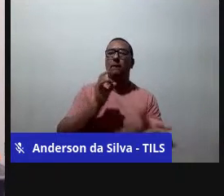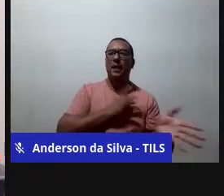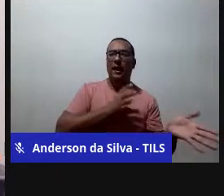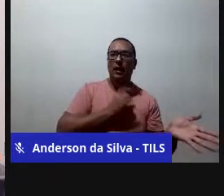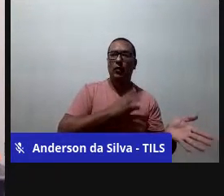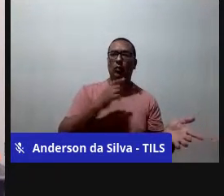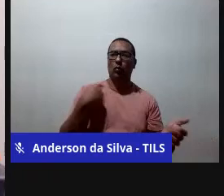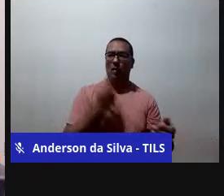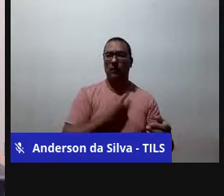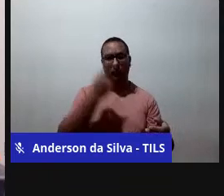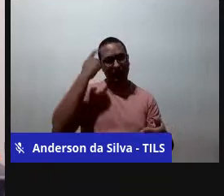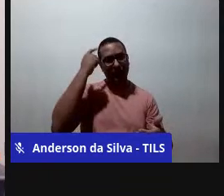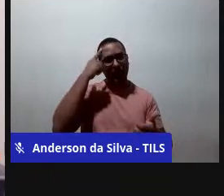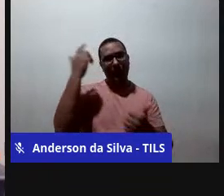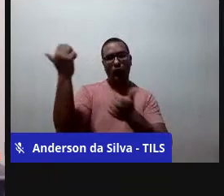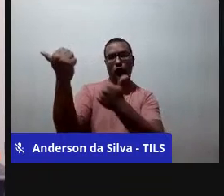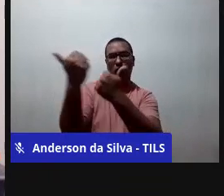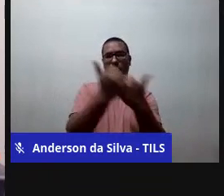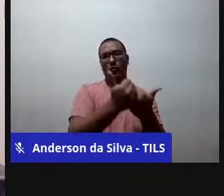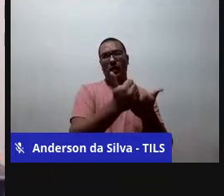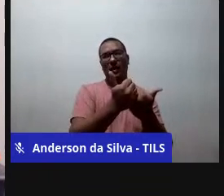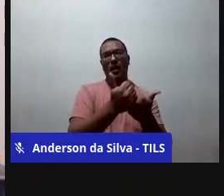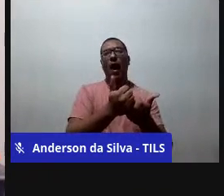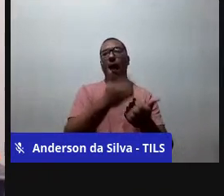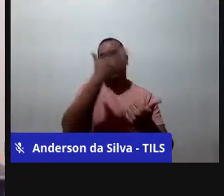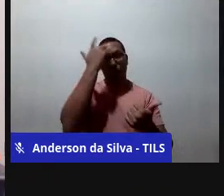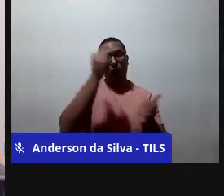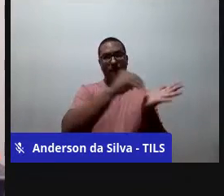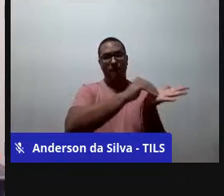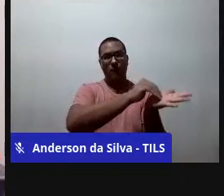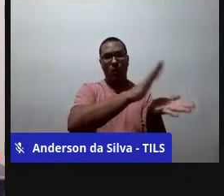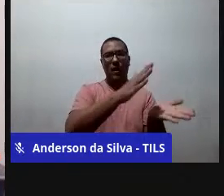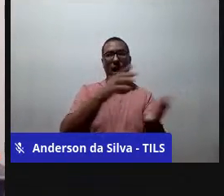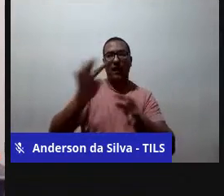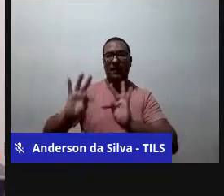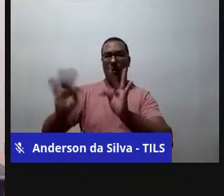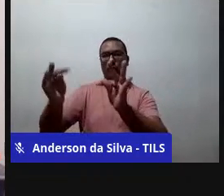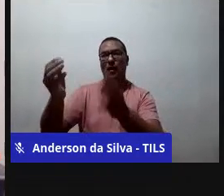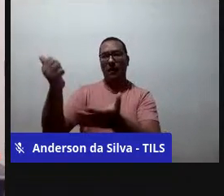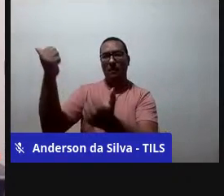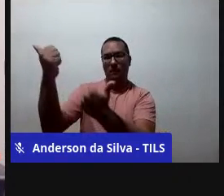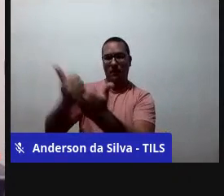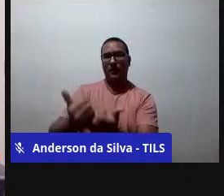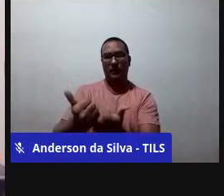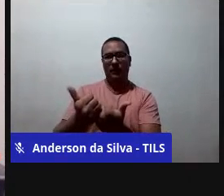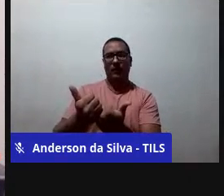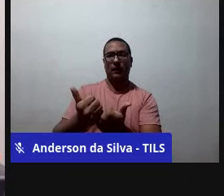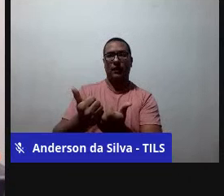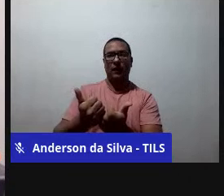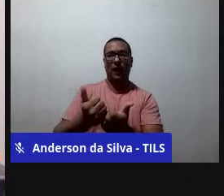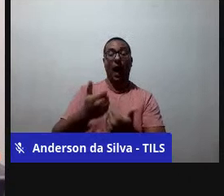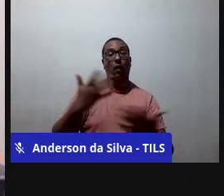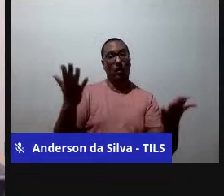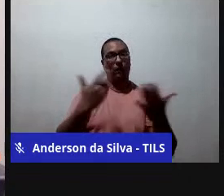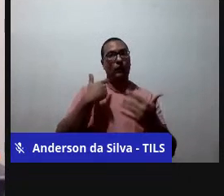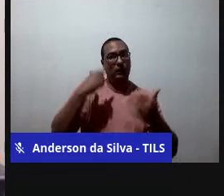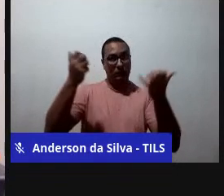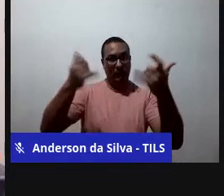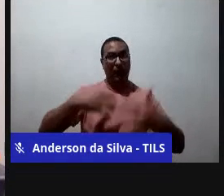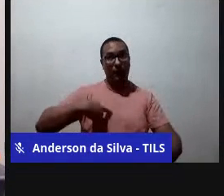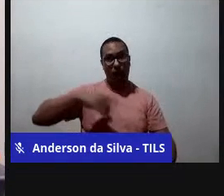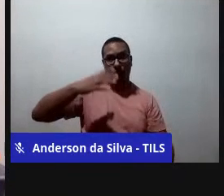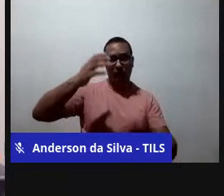temos, de substituir o humano pela máquina. O Sérgio, eu vou abrir um parênteses aqui para falar diretamente com você e com